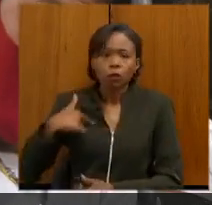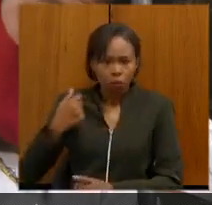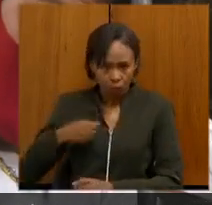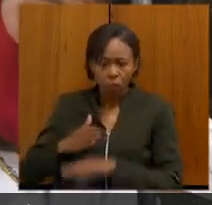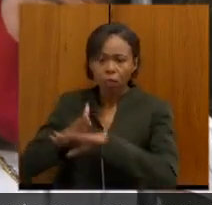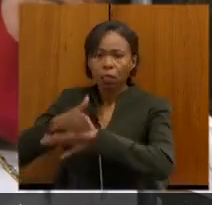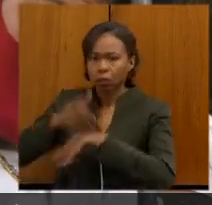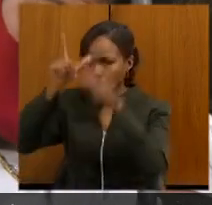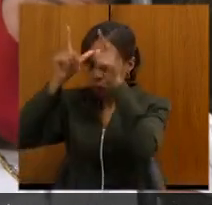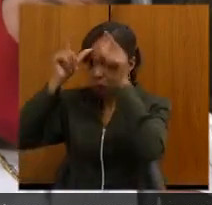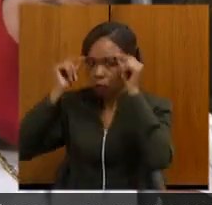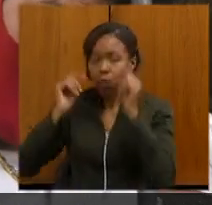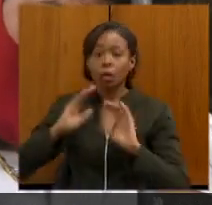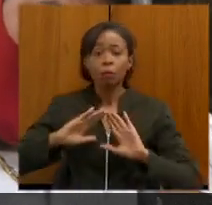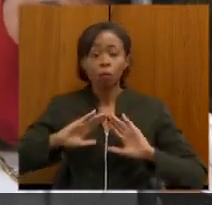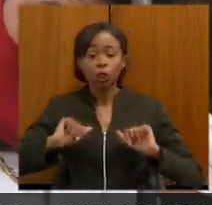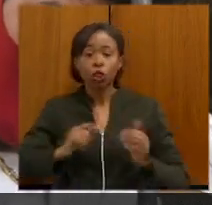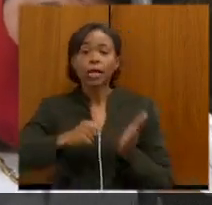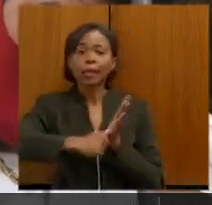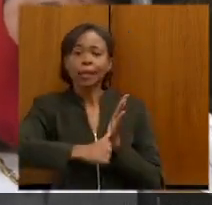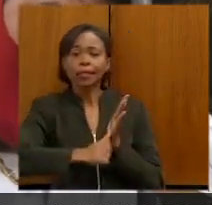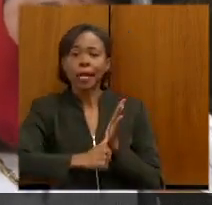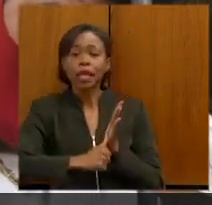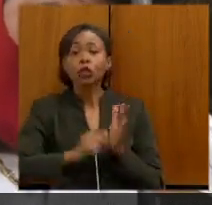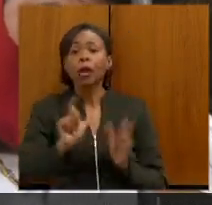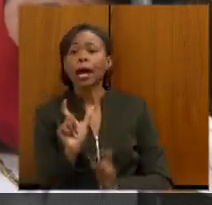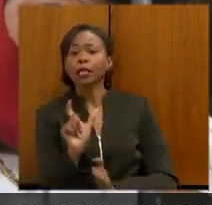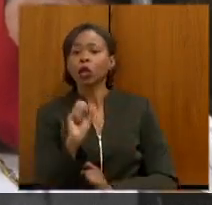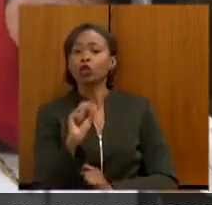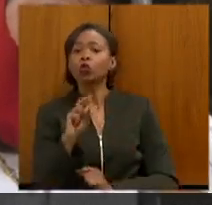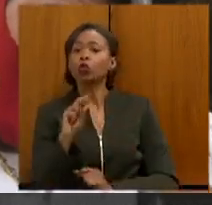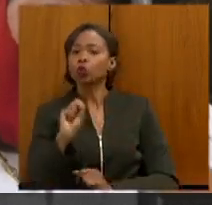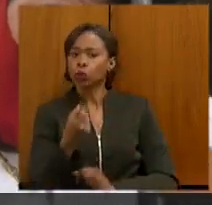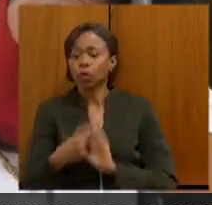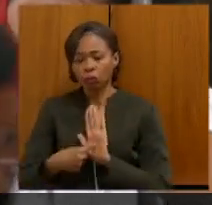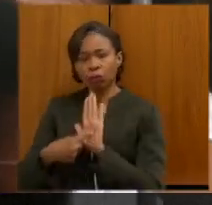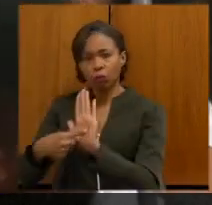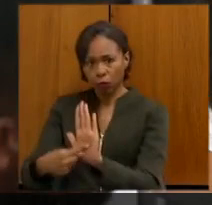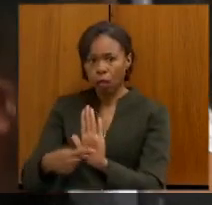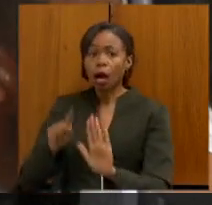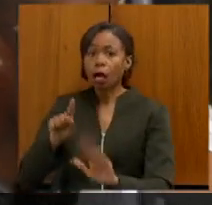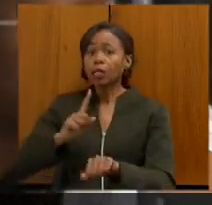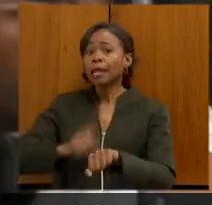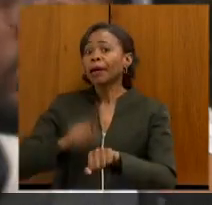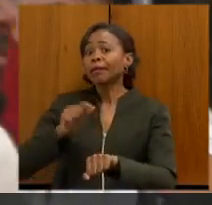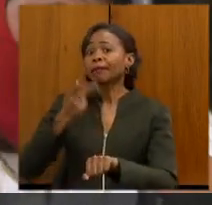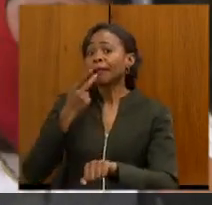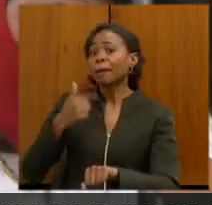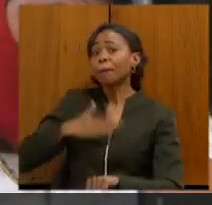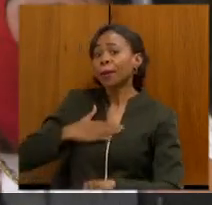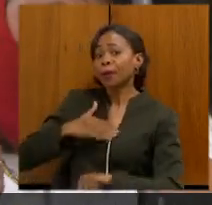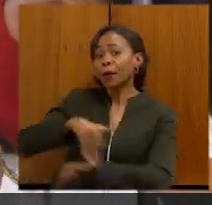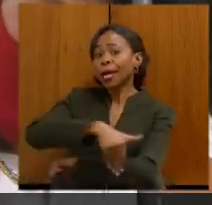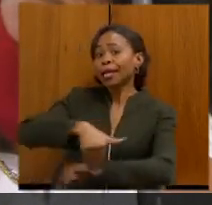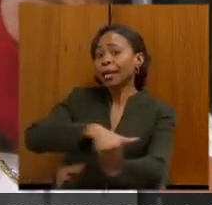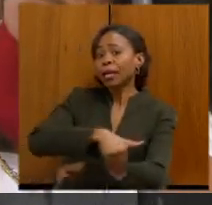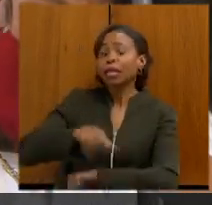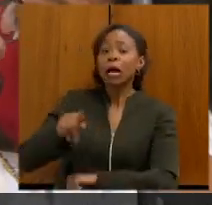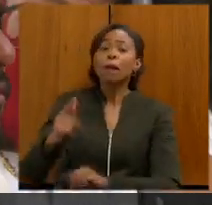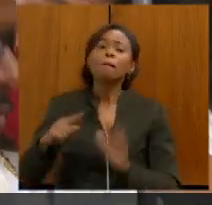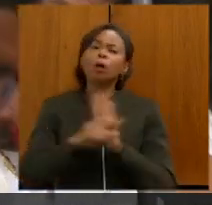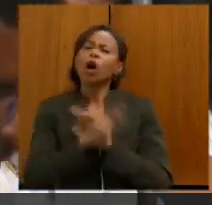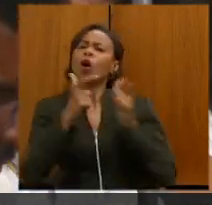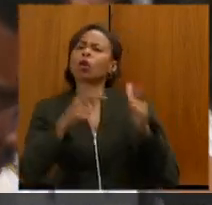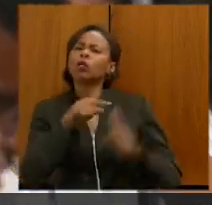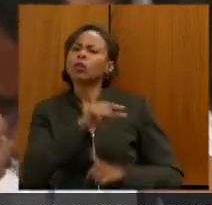lá pedir uma identidade e meu cartão do SUS a mostrei na hora de falar o meu endereço a moça perguntou